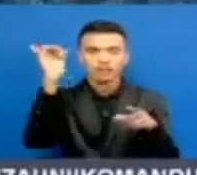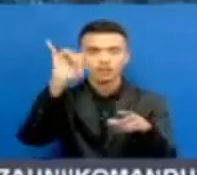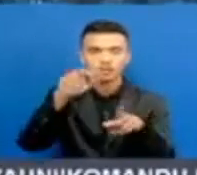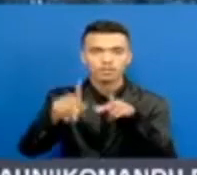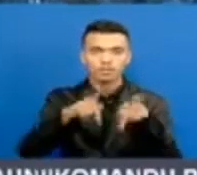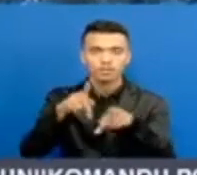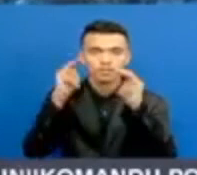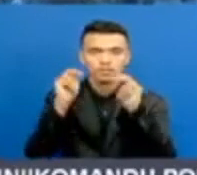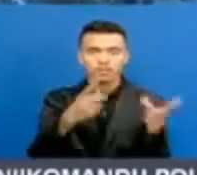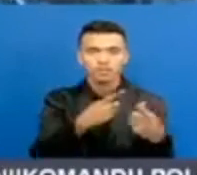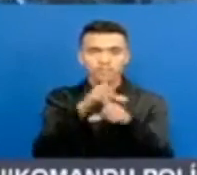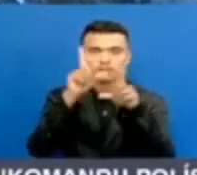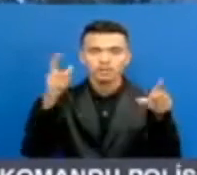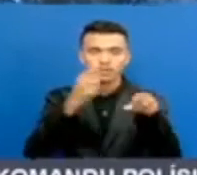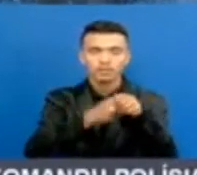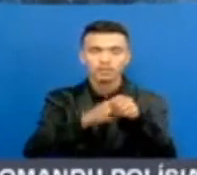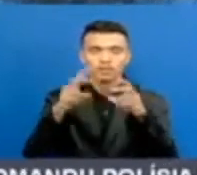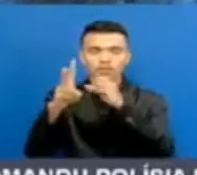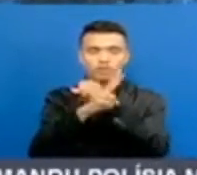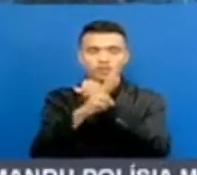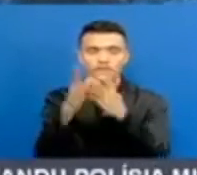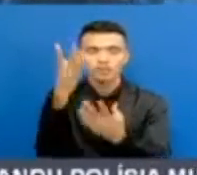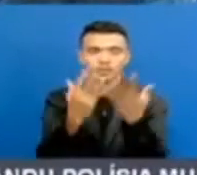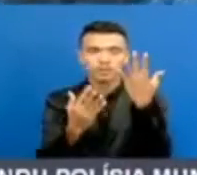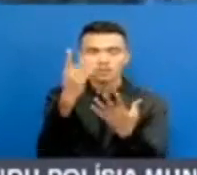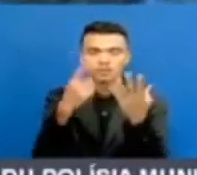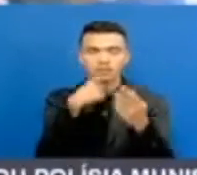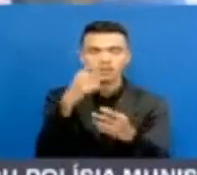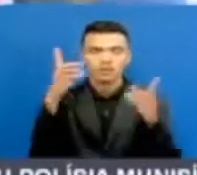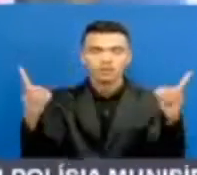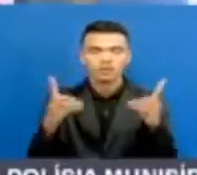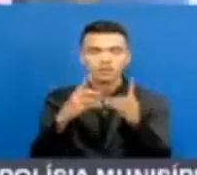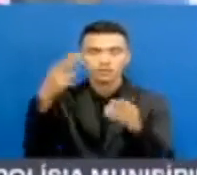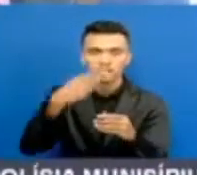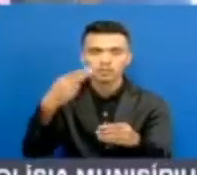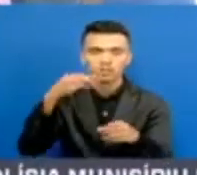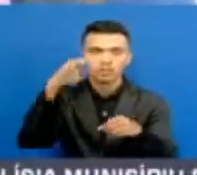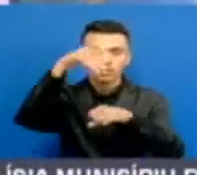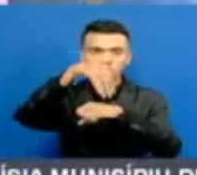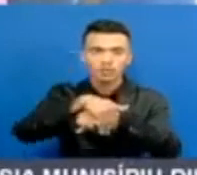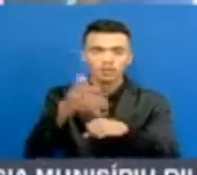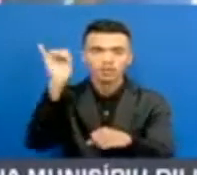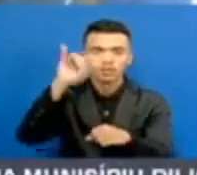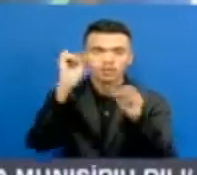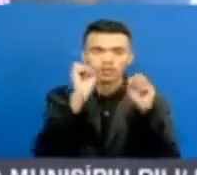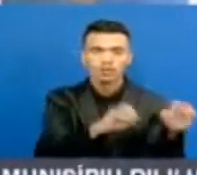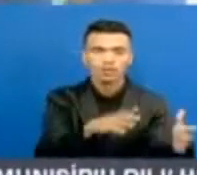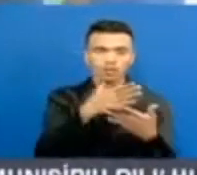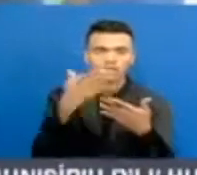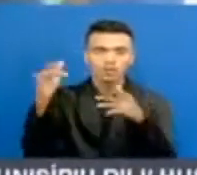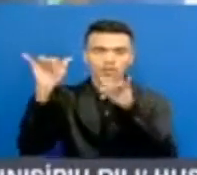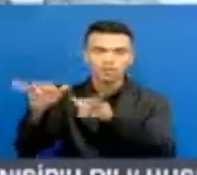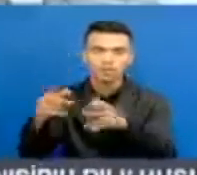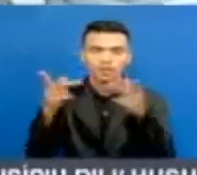liberdade. Iha bibang ne vítima incêndio hatuir. Iha acontecimento quinta-feira kalan. Sira lá com sasang no relafatin.